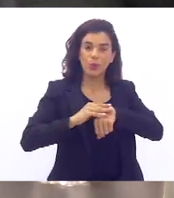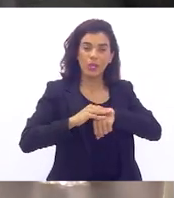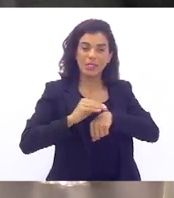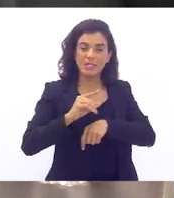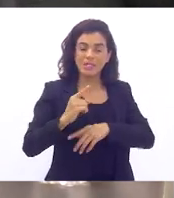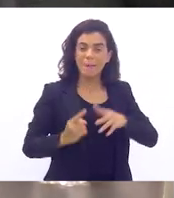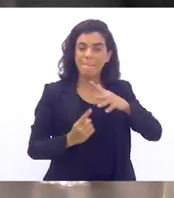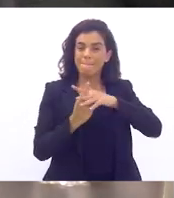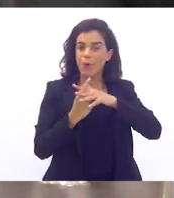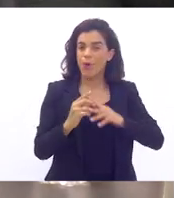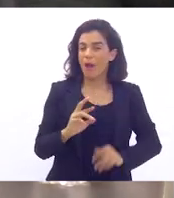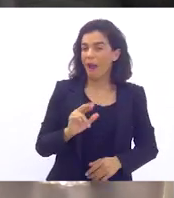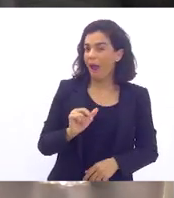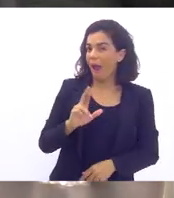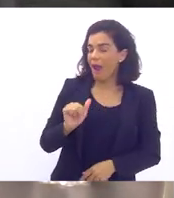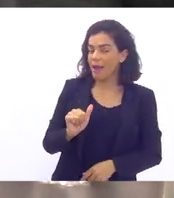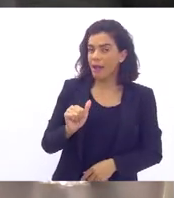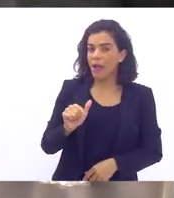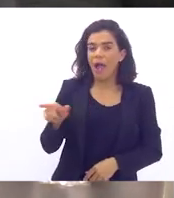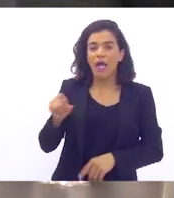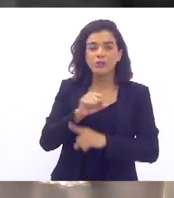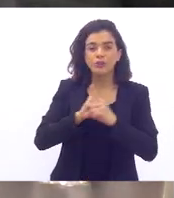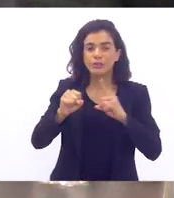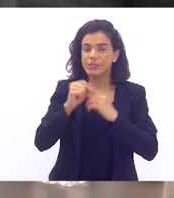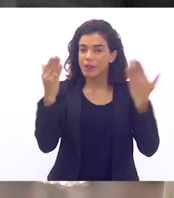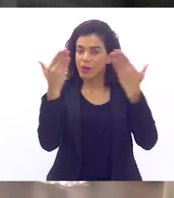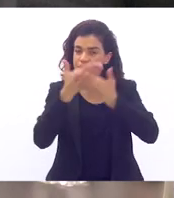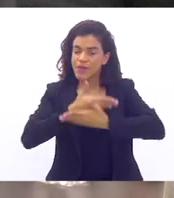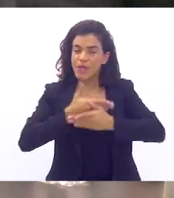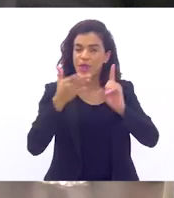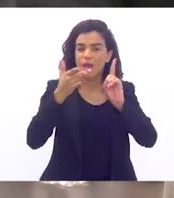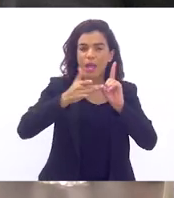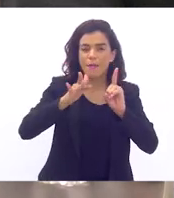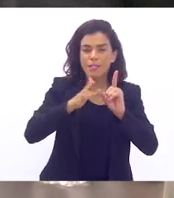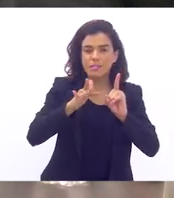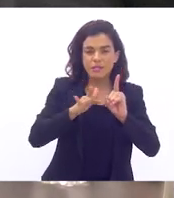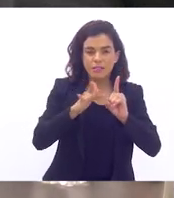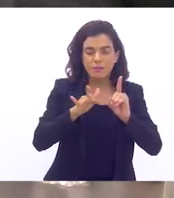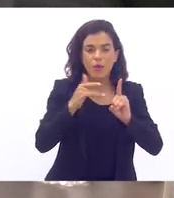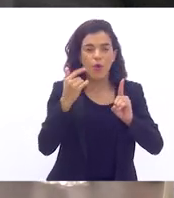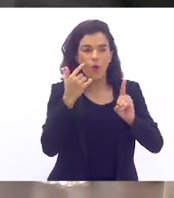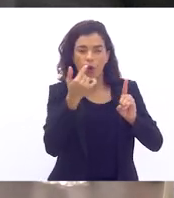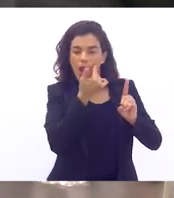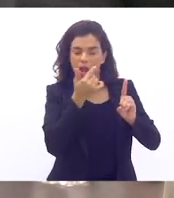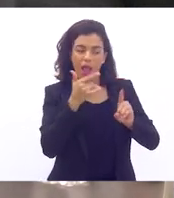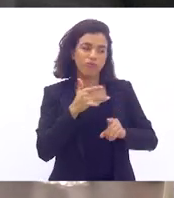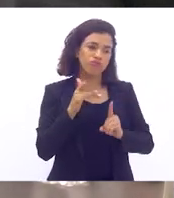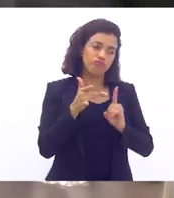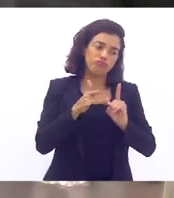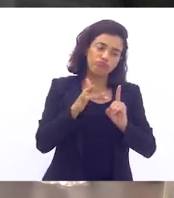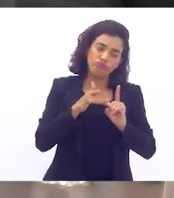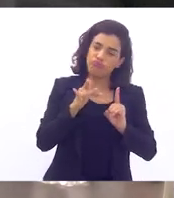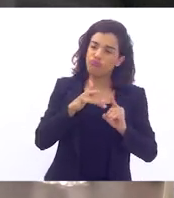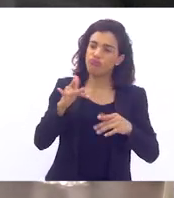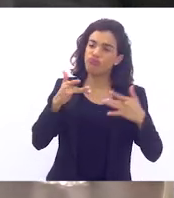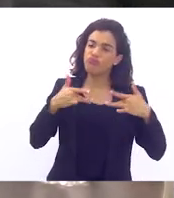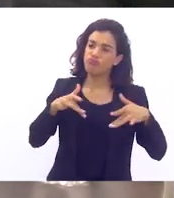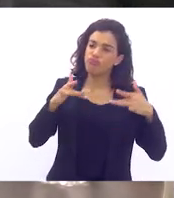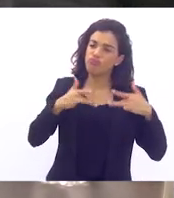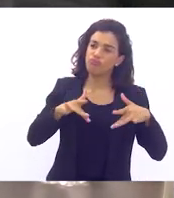invisível para a sociedade e o capacitismo o olhar de pena ele é cada ele é